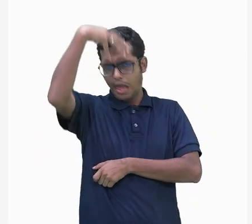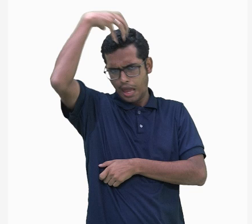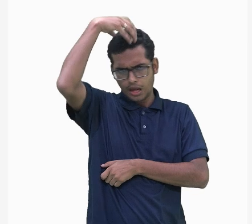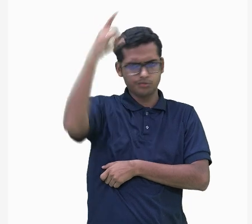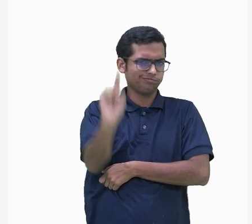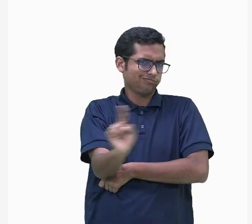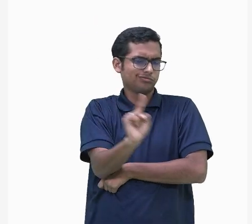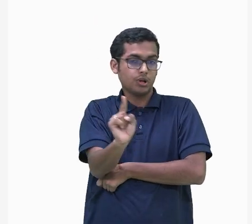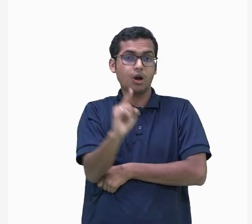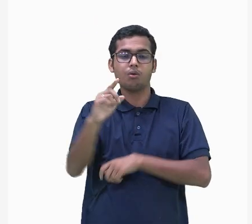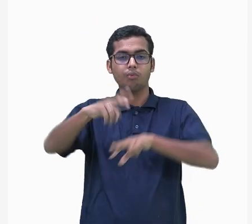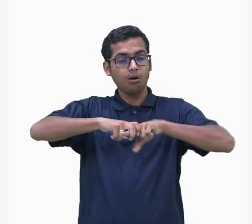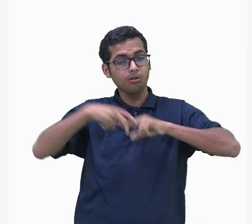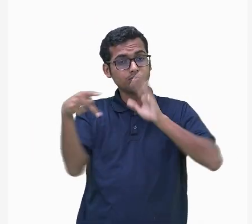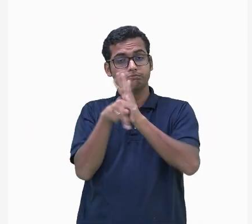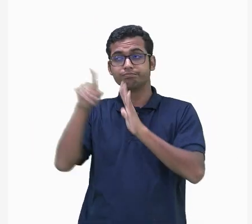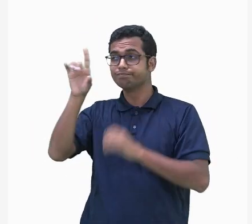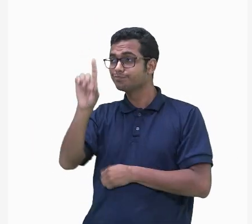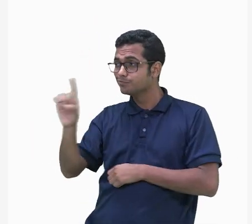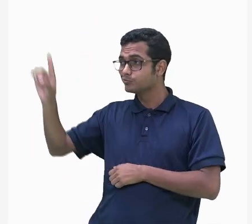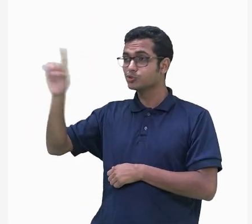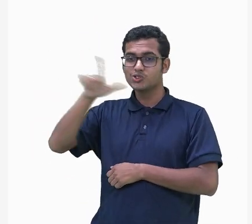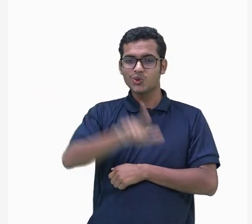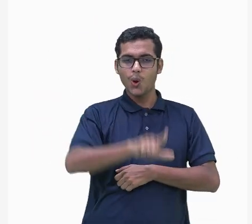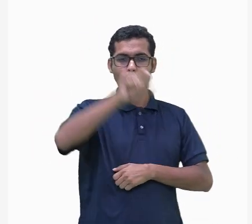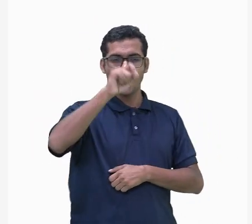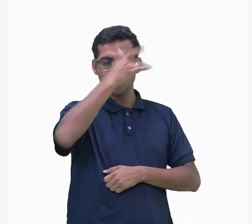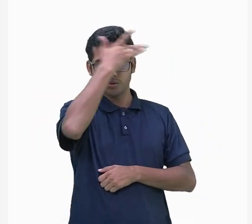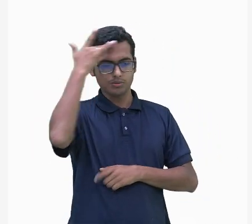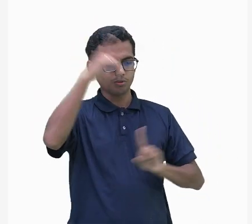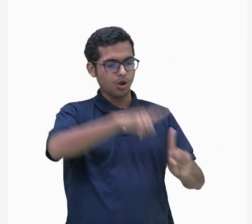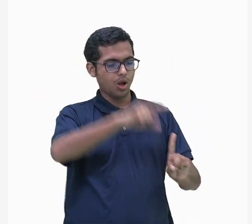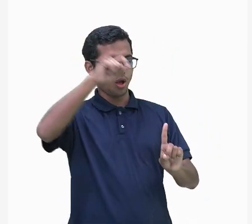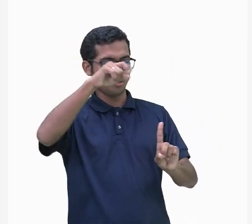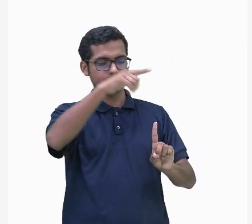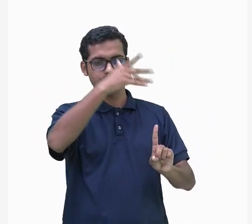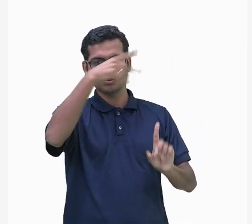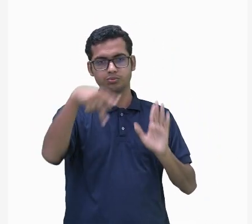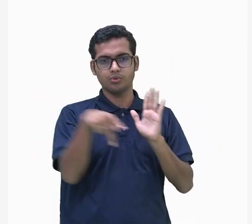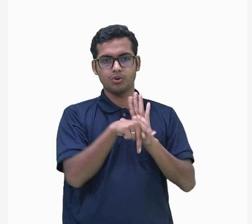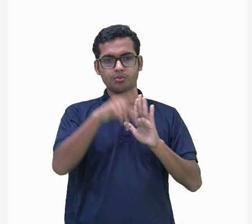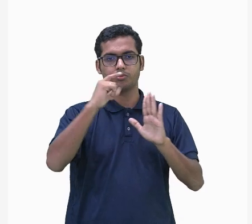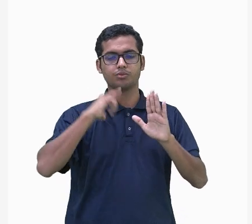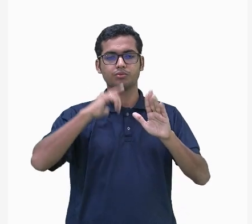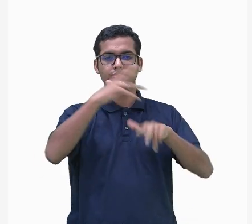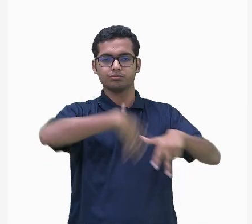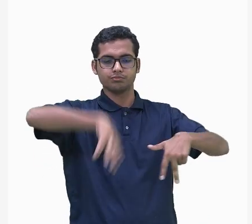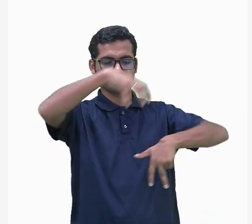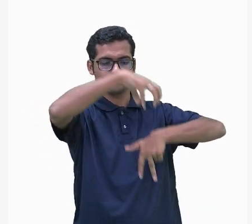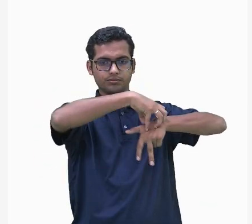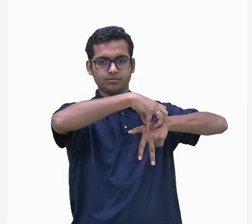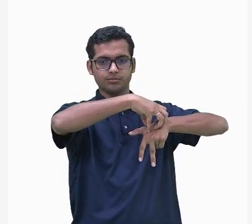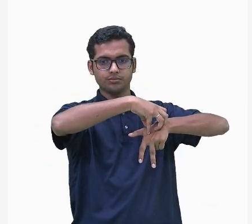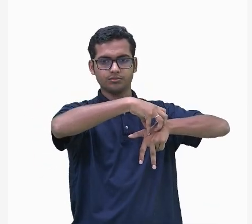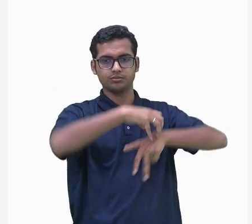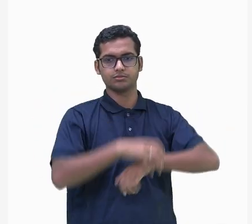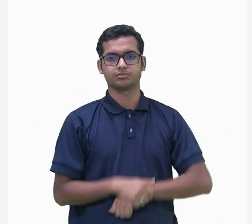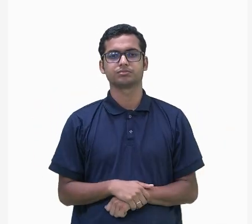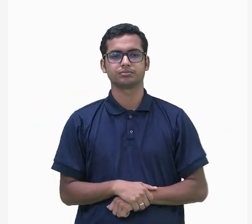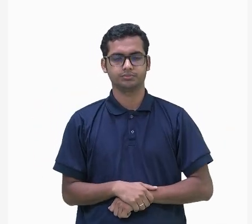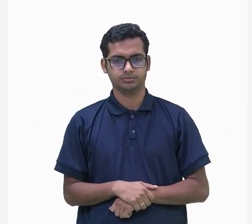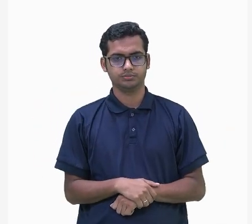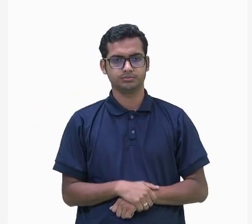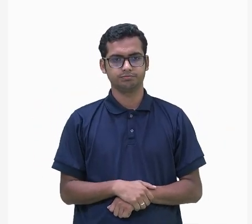nesse momento, tá bom, gente? Segunda característica do antigo regime é no âmbito social. Como era